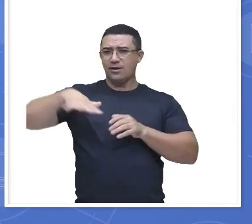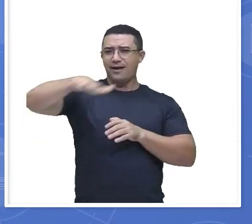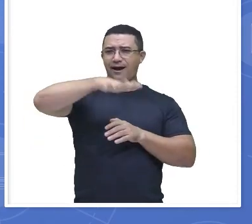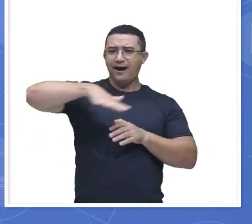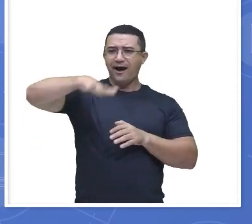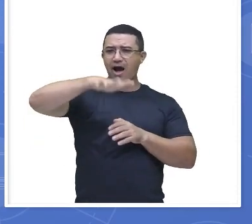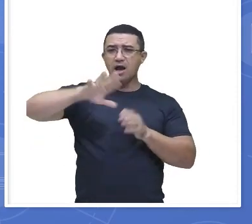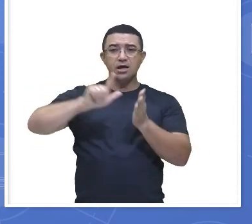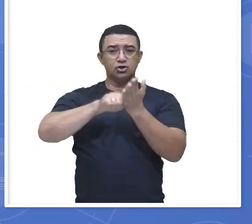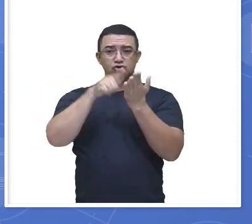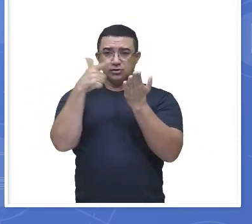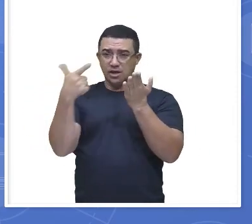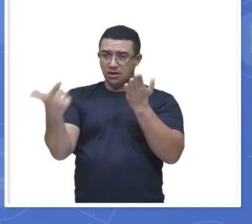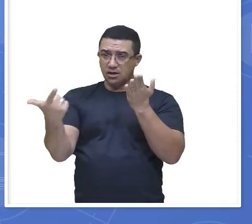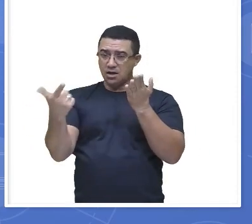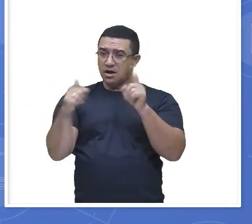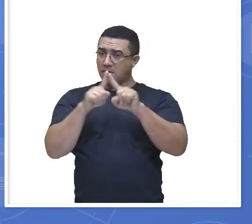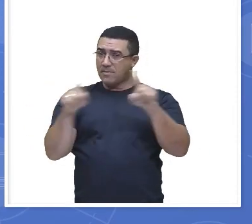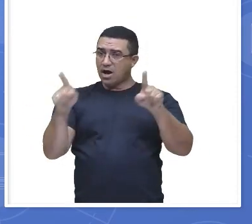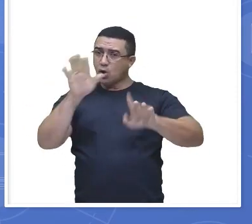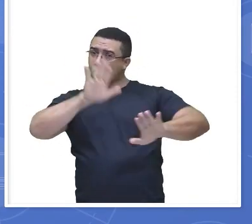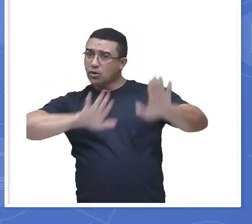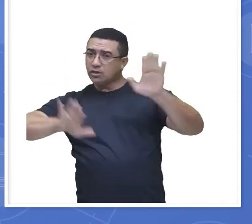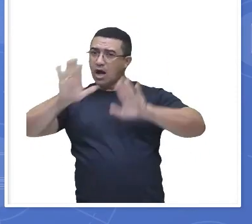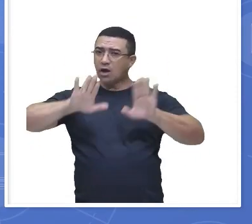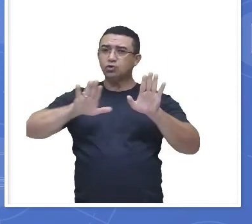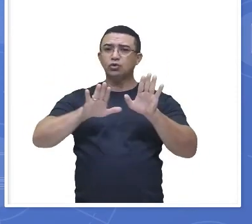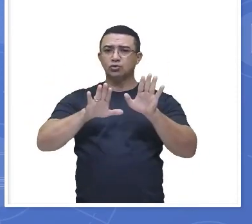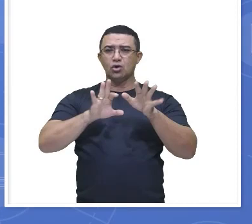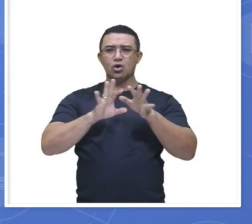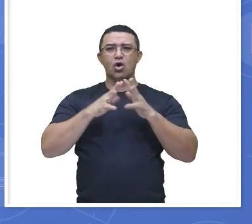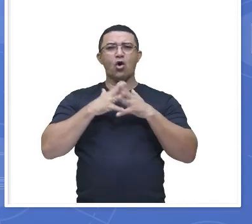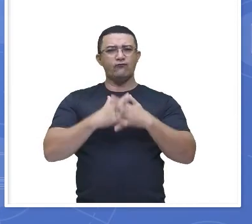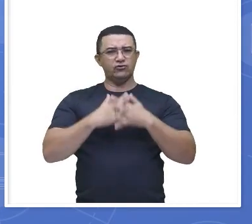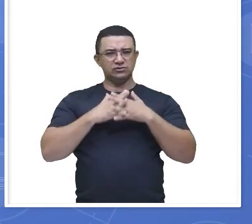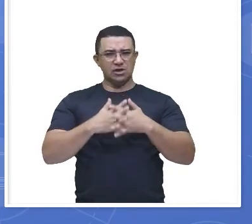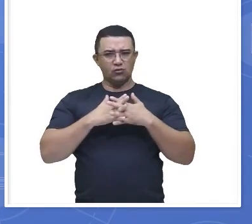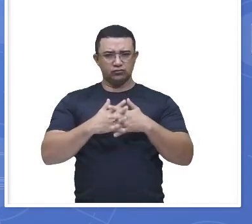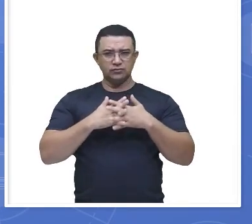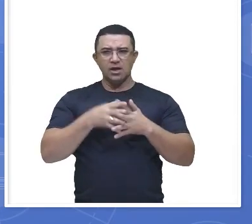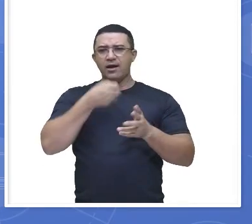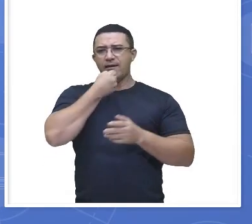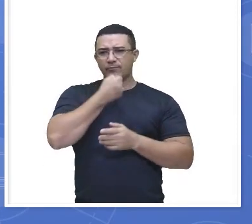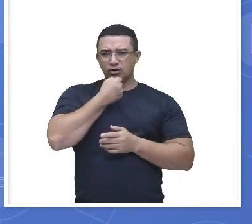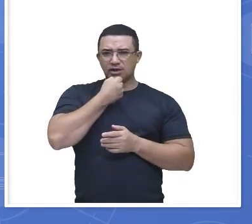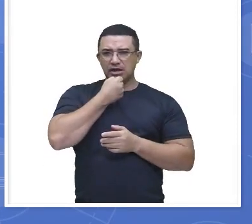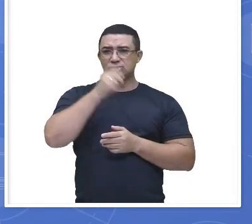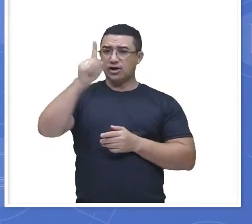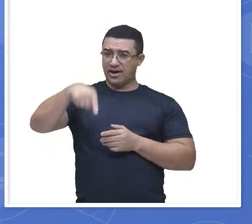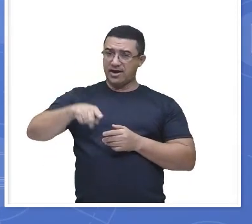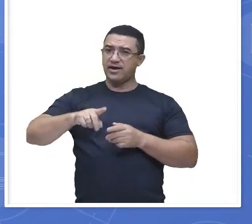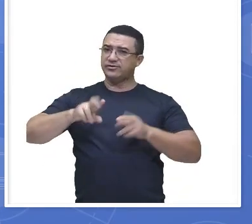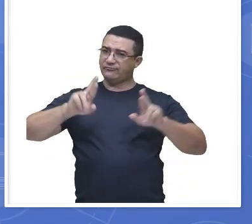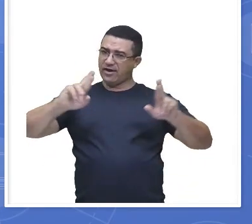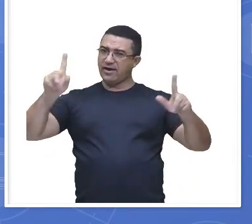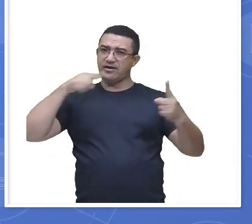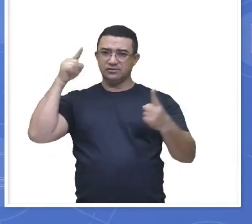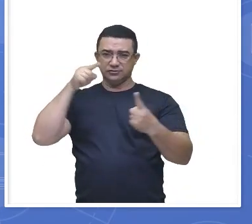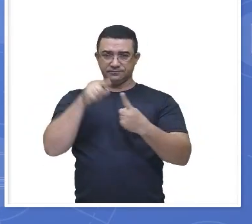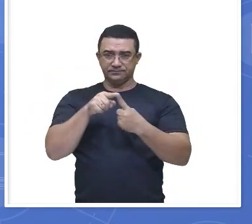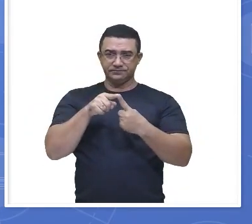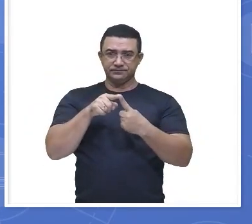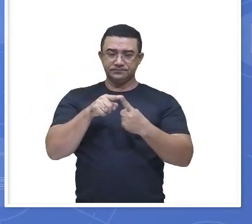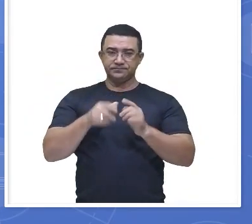porém não devemos confundi-lo com notícias ou reportagens, porque são textos com finalidades distintas, beleza?